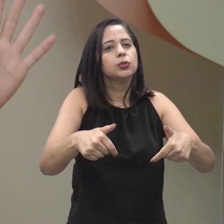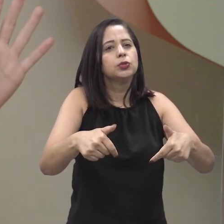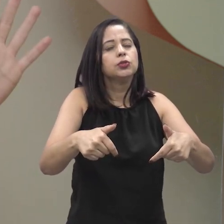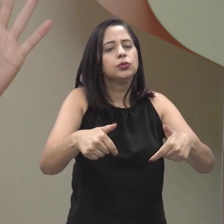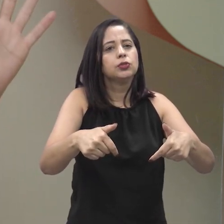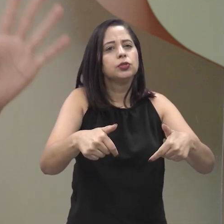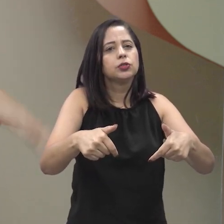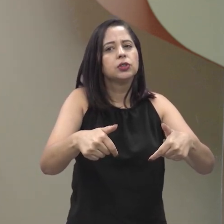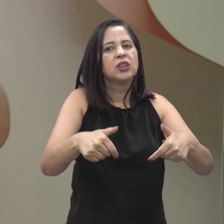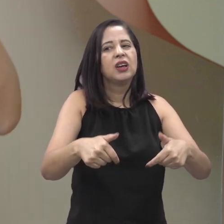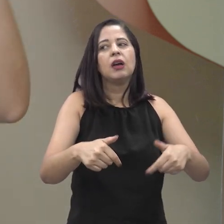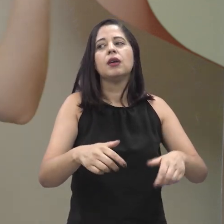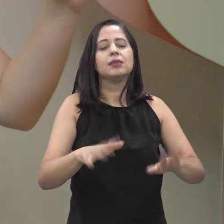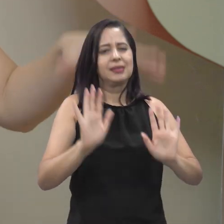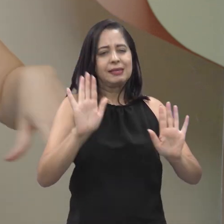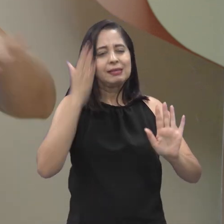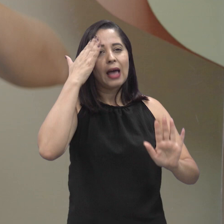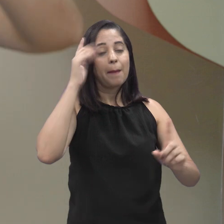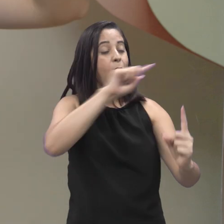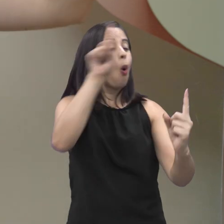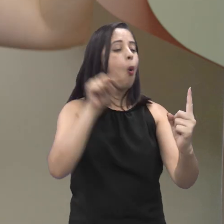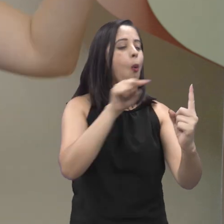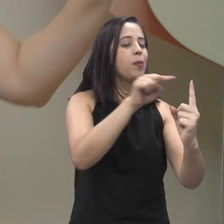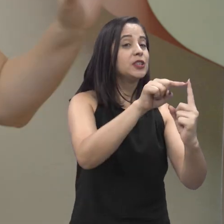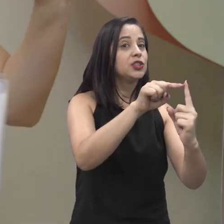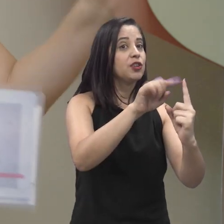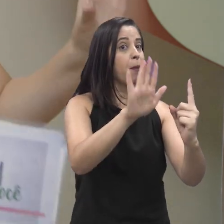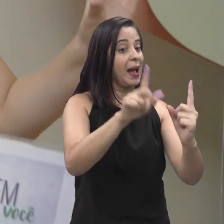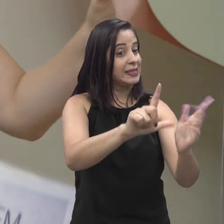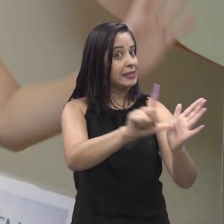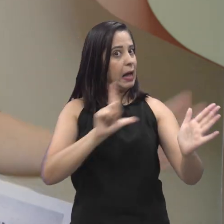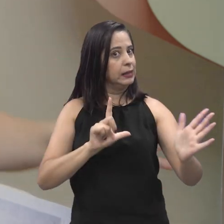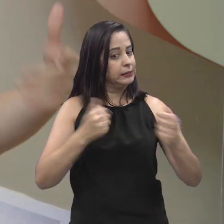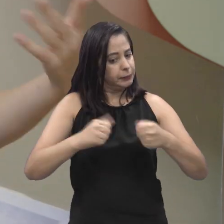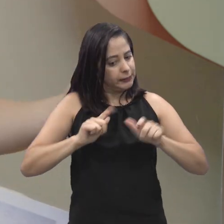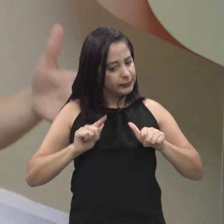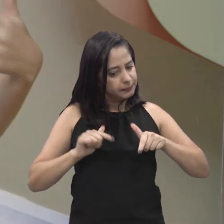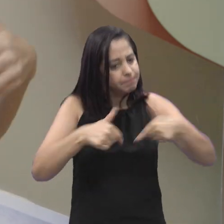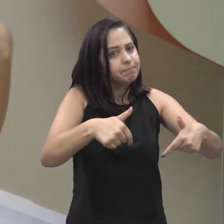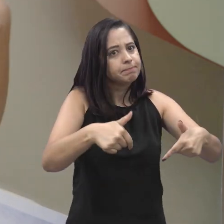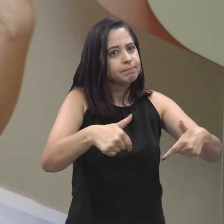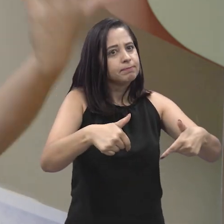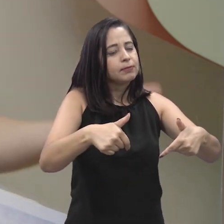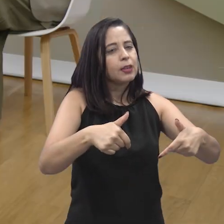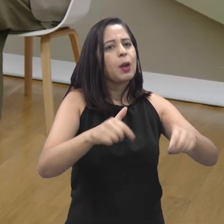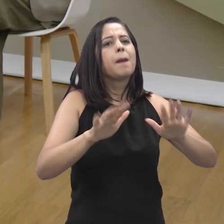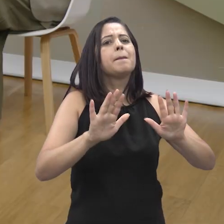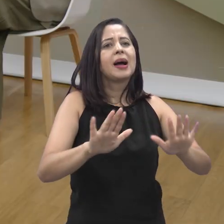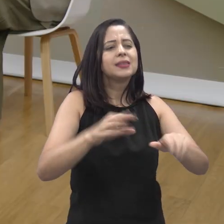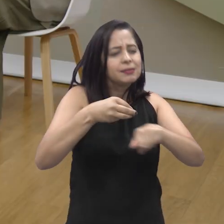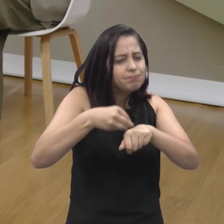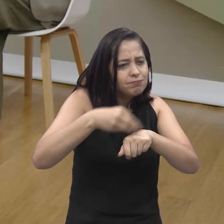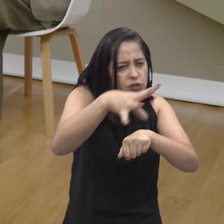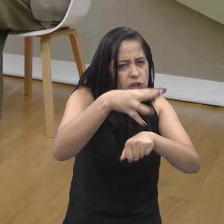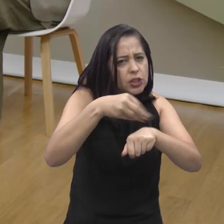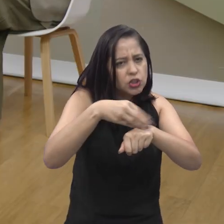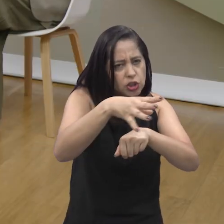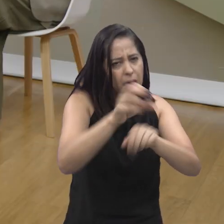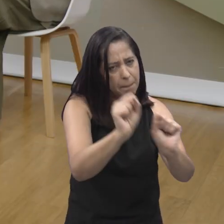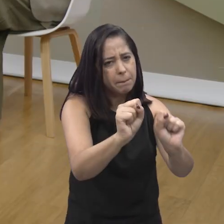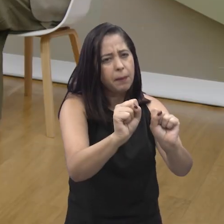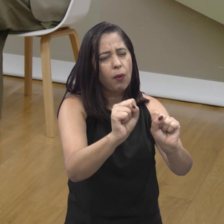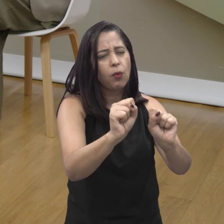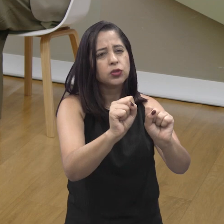da minha realidade. Chega, o ideal... são muitos os ideais, sim, né? Sim. Mas o que eu consigo fazer de fato